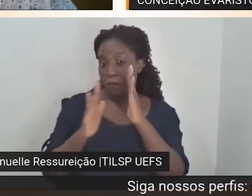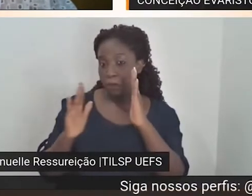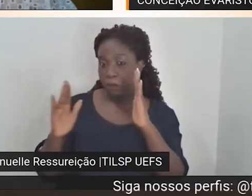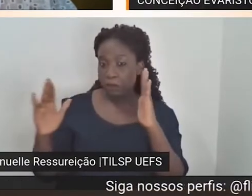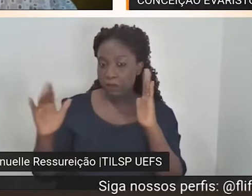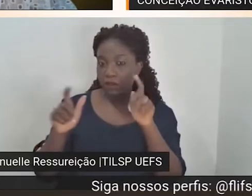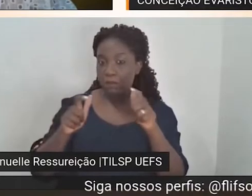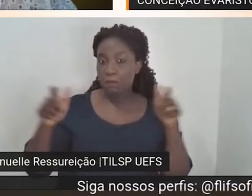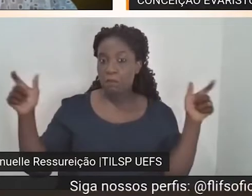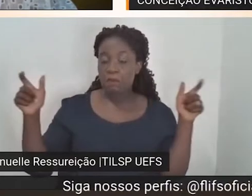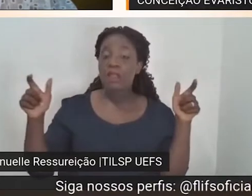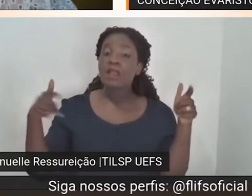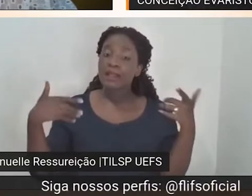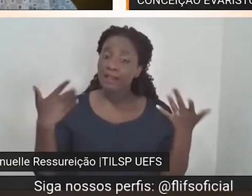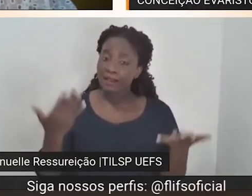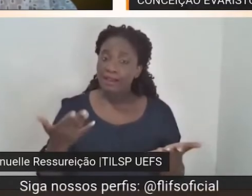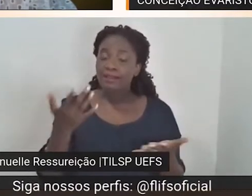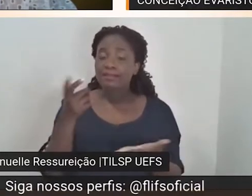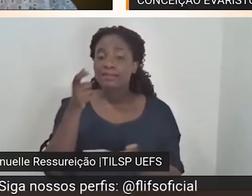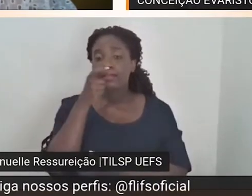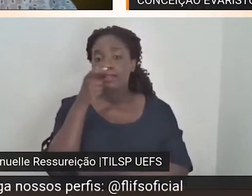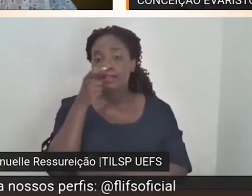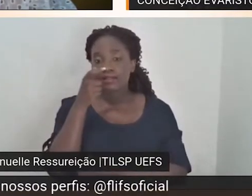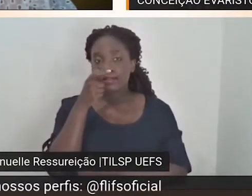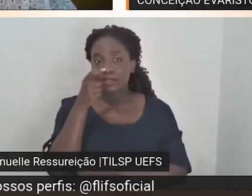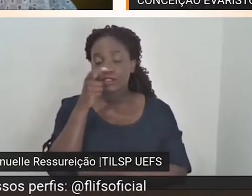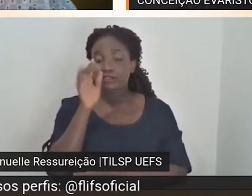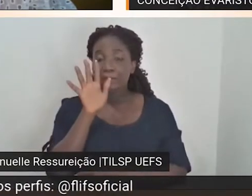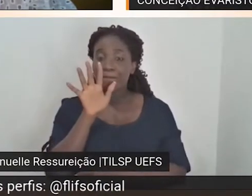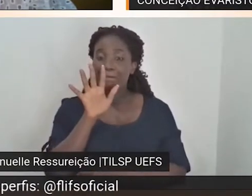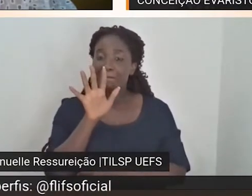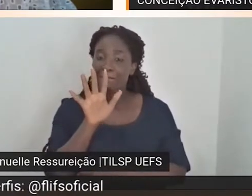É muito interessante isso, mas,